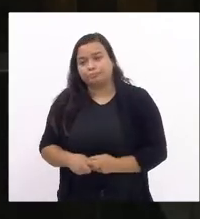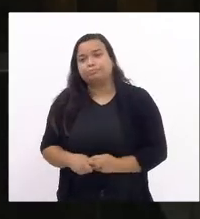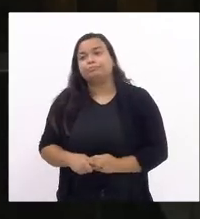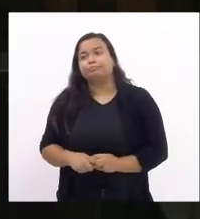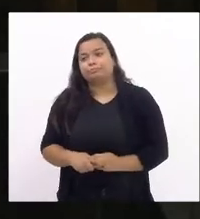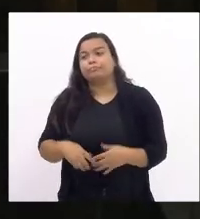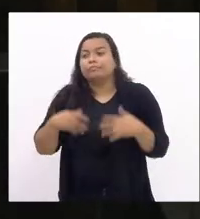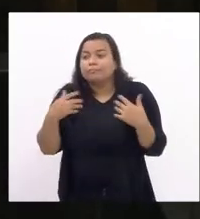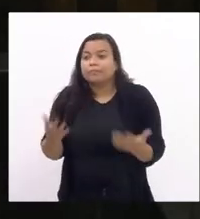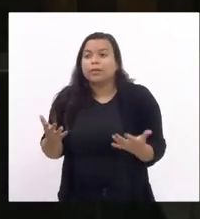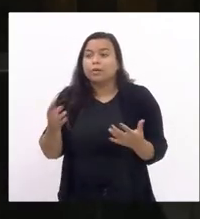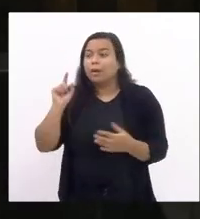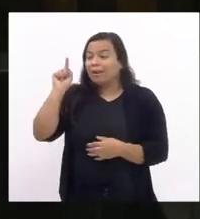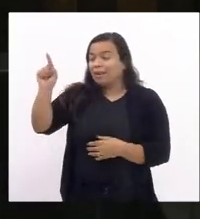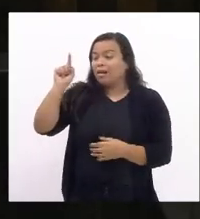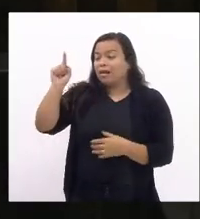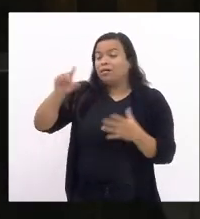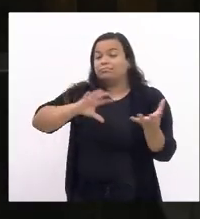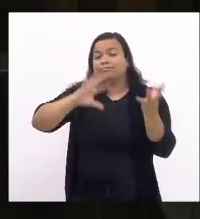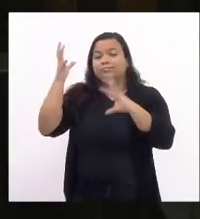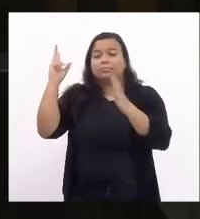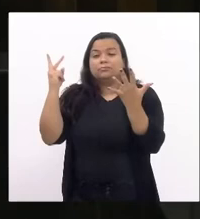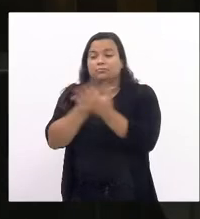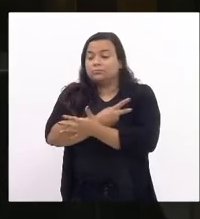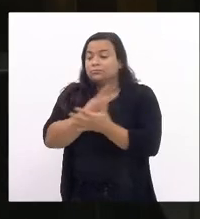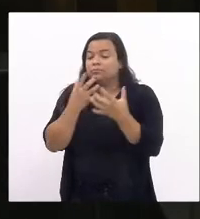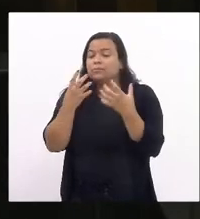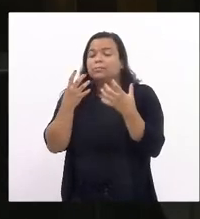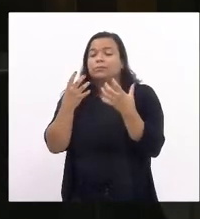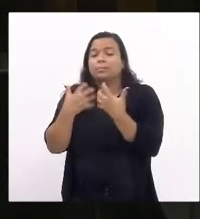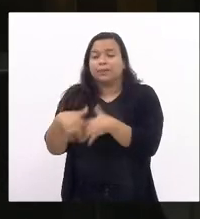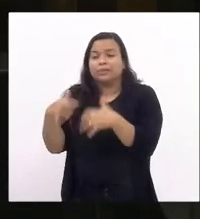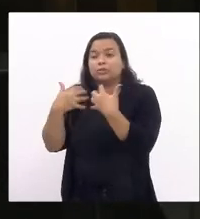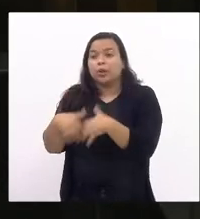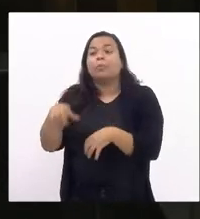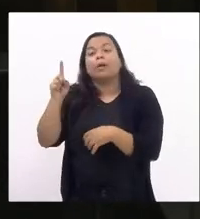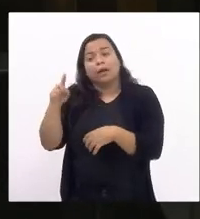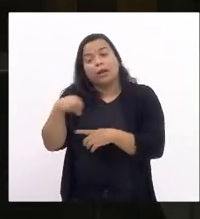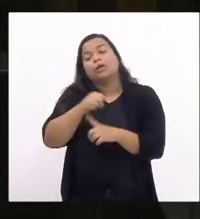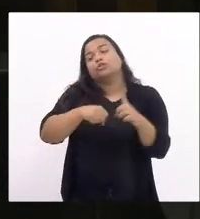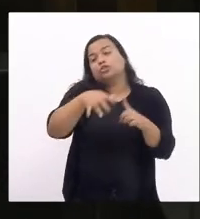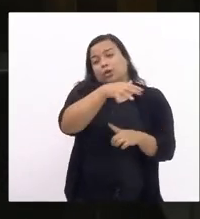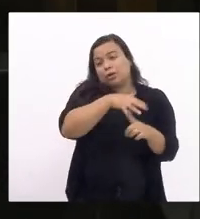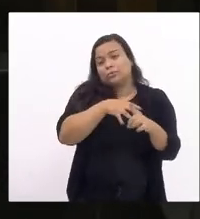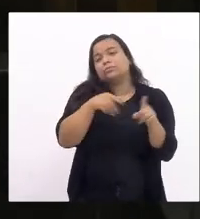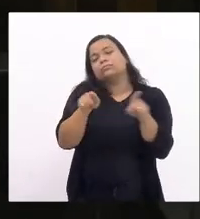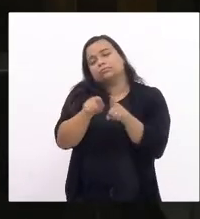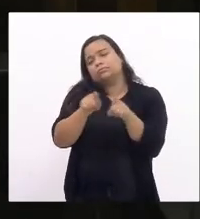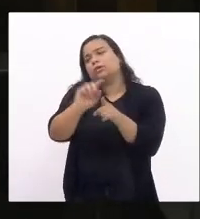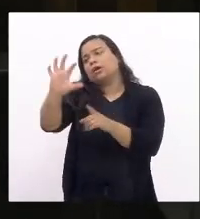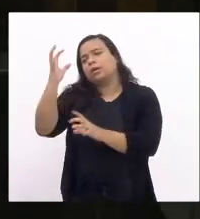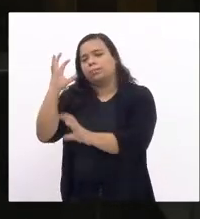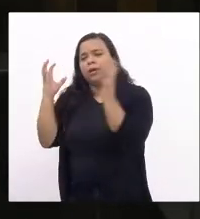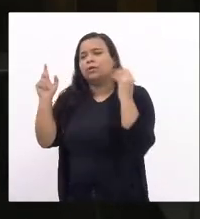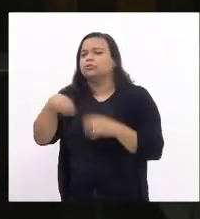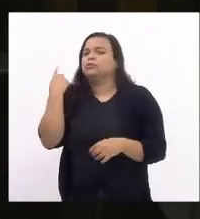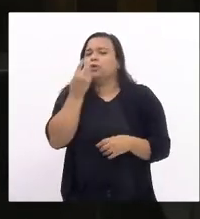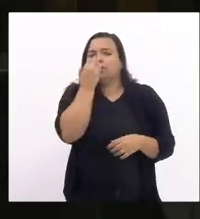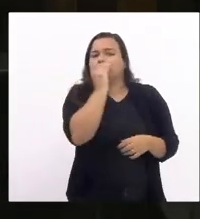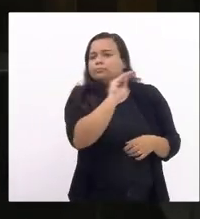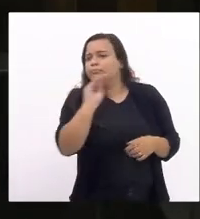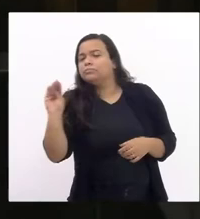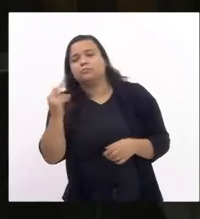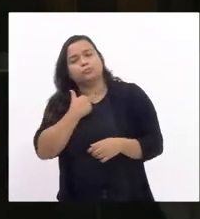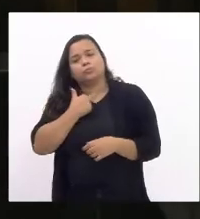a tragédia de Petrópolis é uma tragédia socioambiental, porque não dá para ignorar como as questões